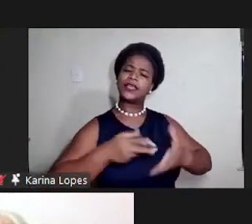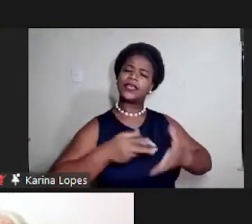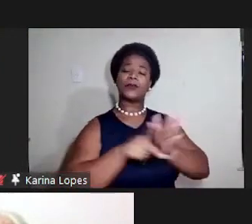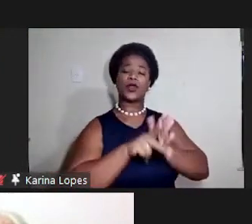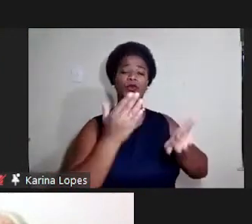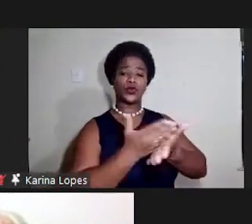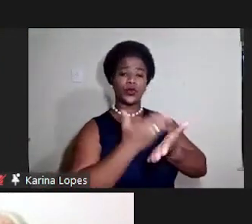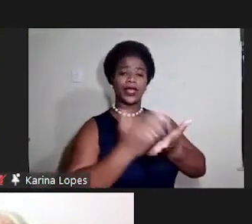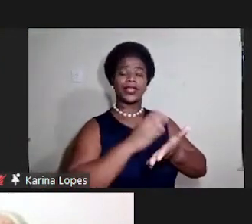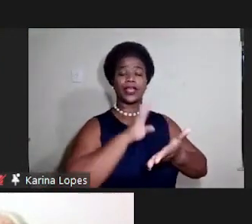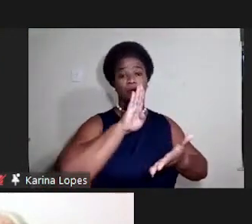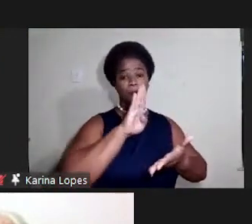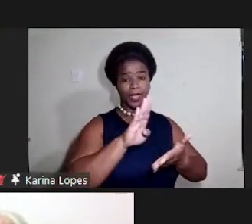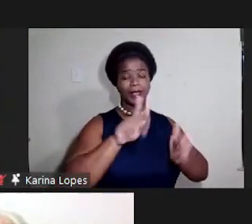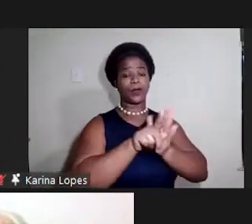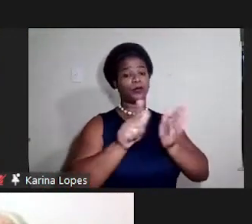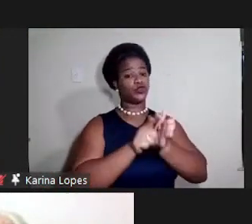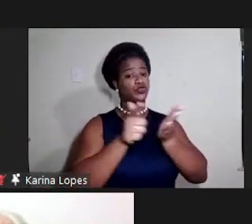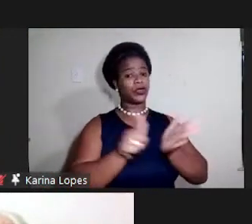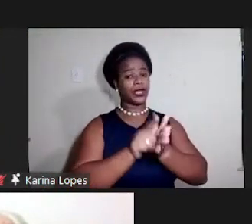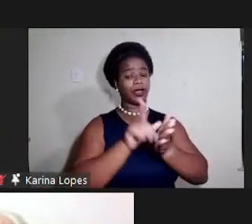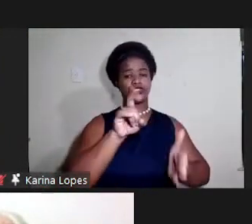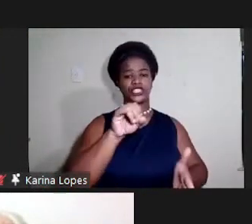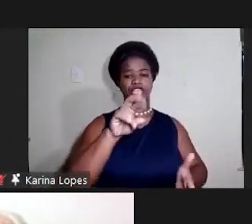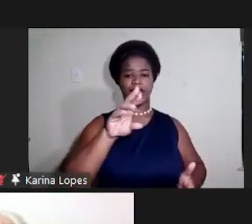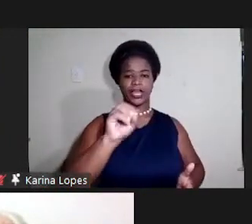jornal Diário Mercantil.